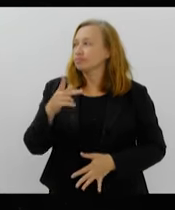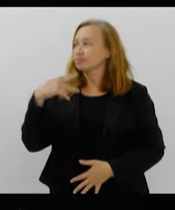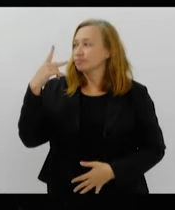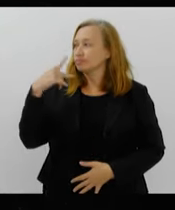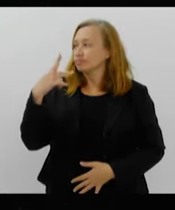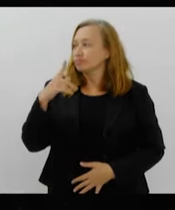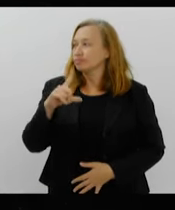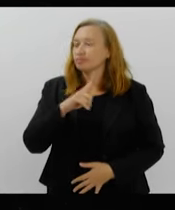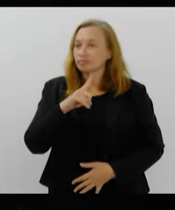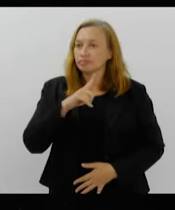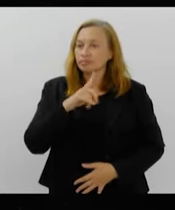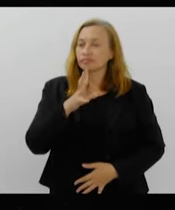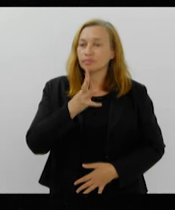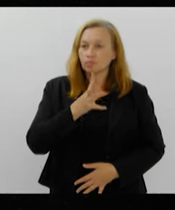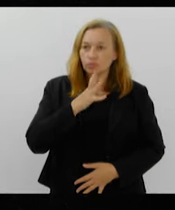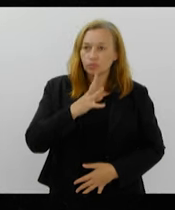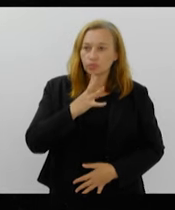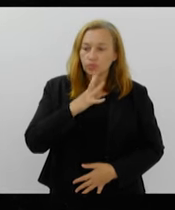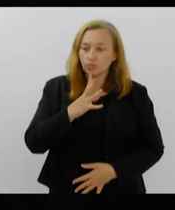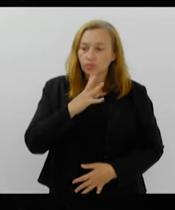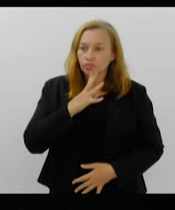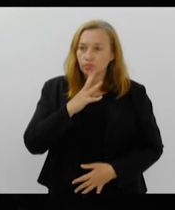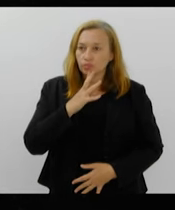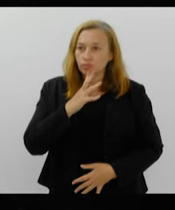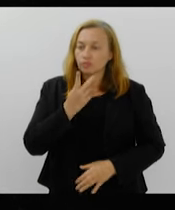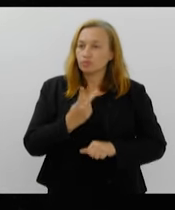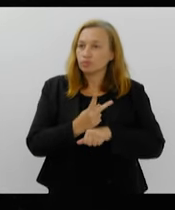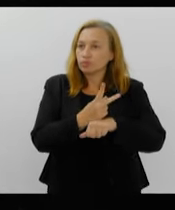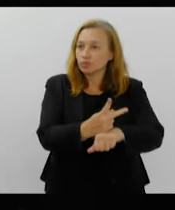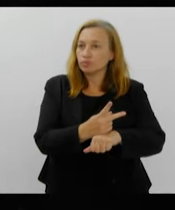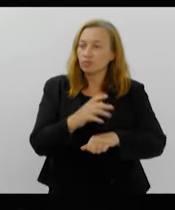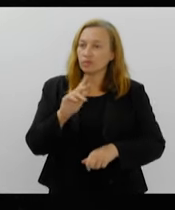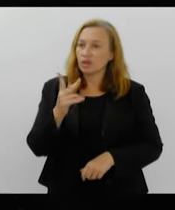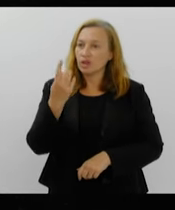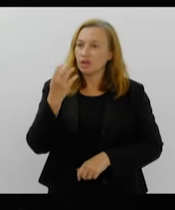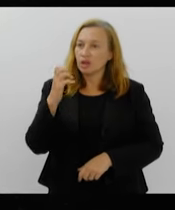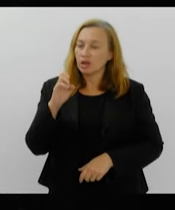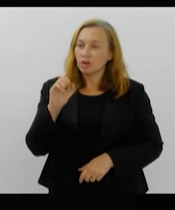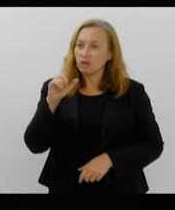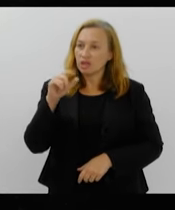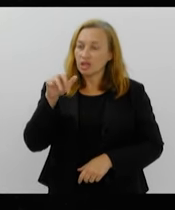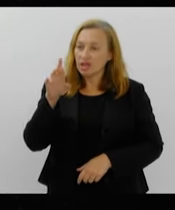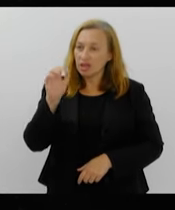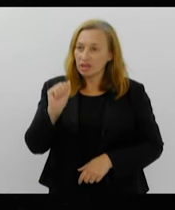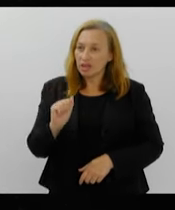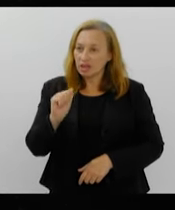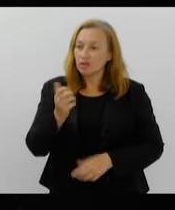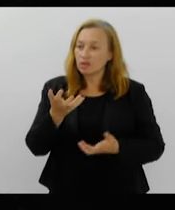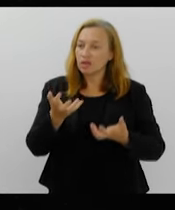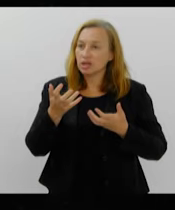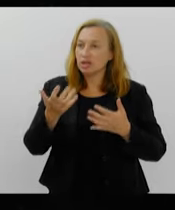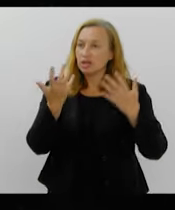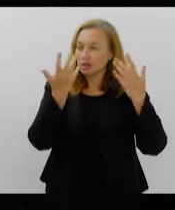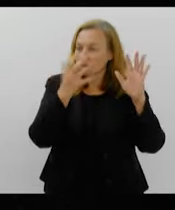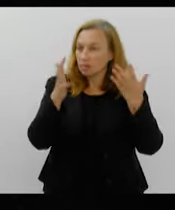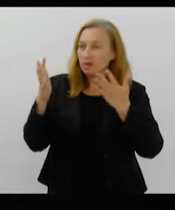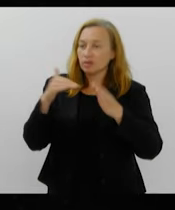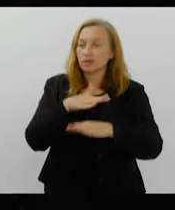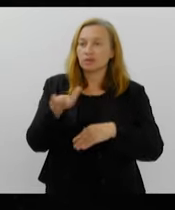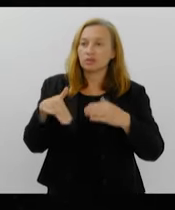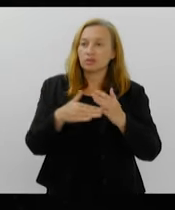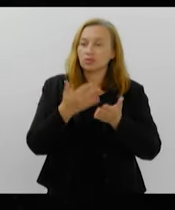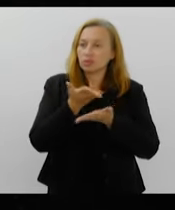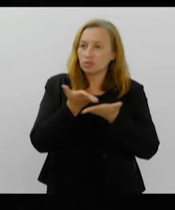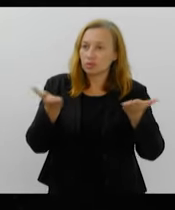Esse reconhecimento através do prêmio elone das estudas eu queria aqui a saudar a todos e